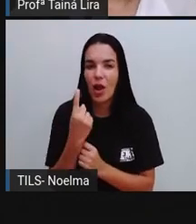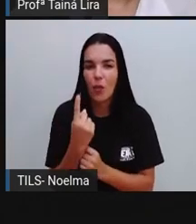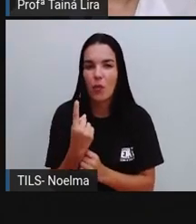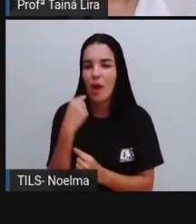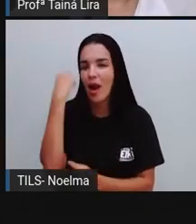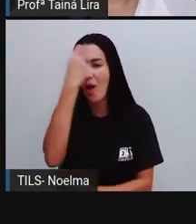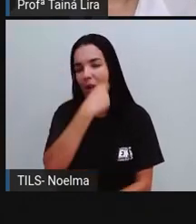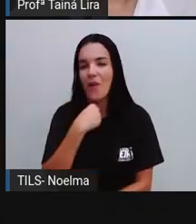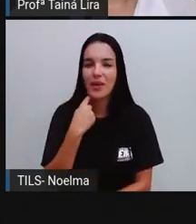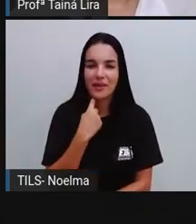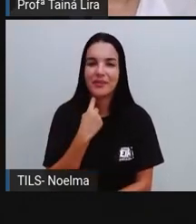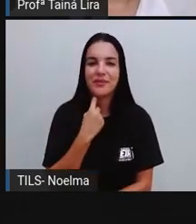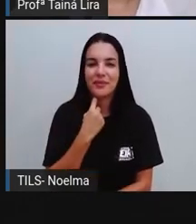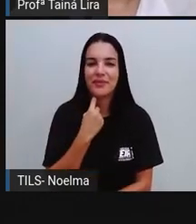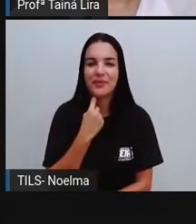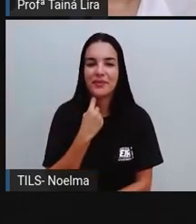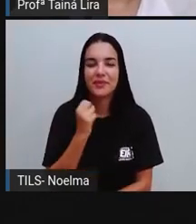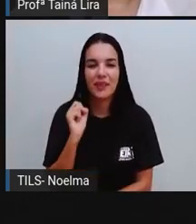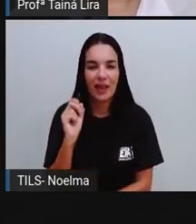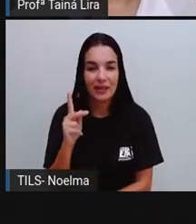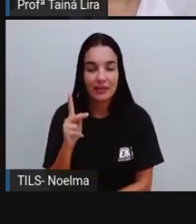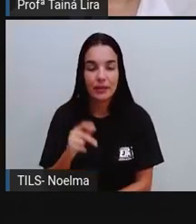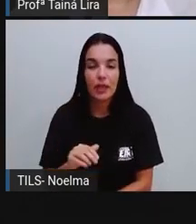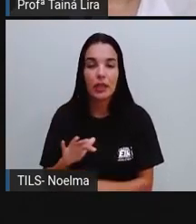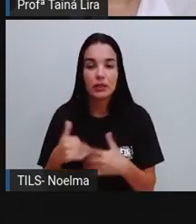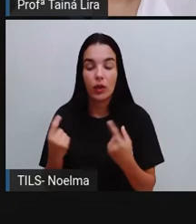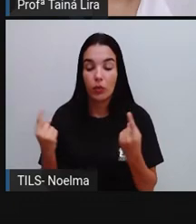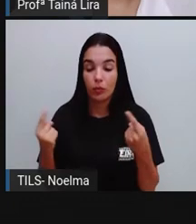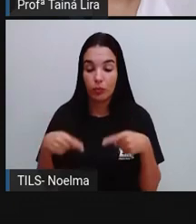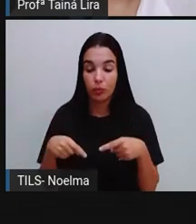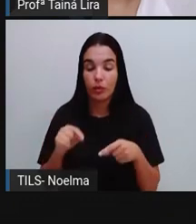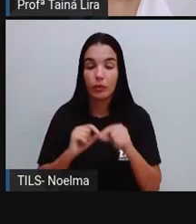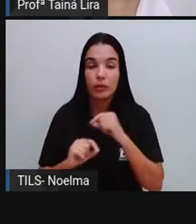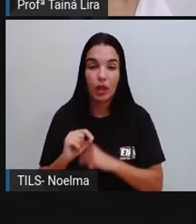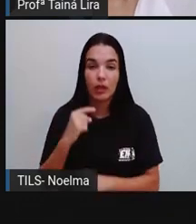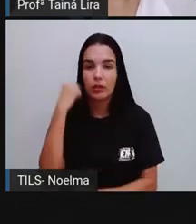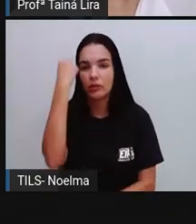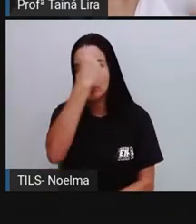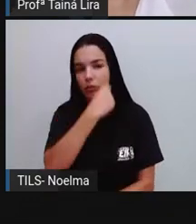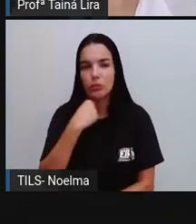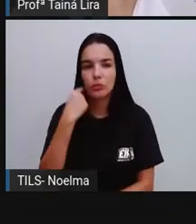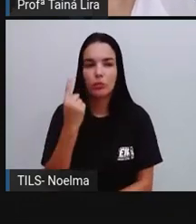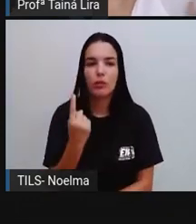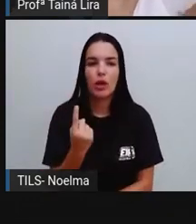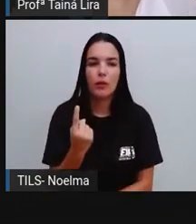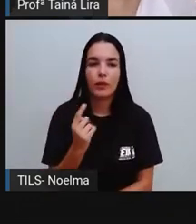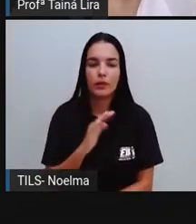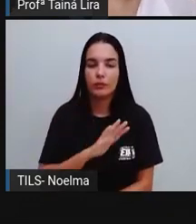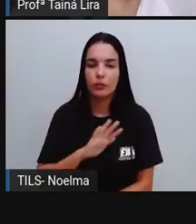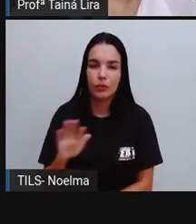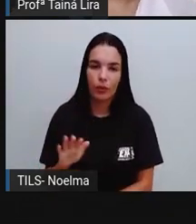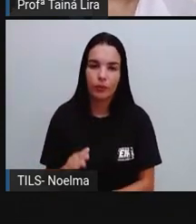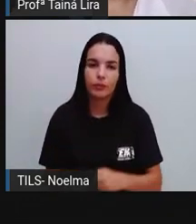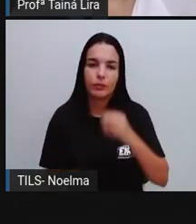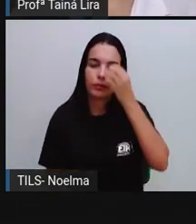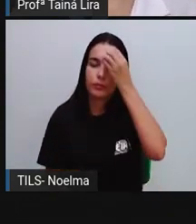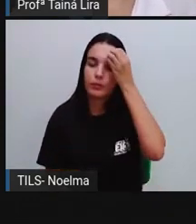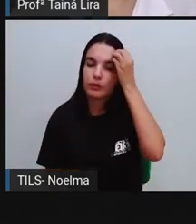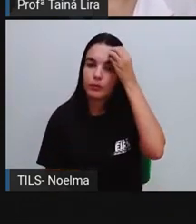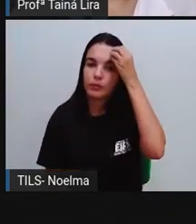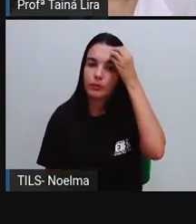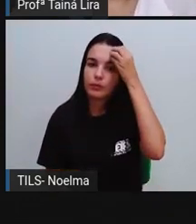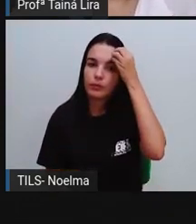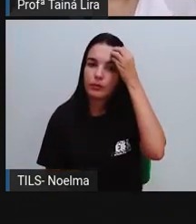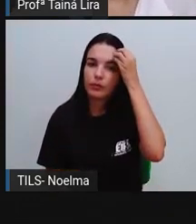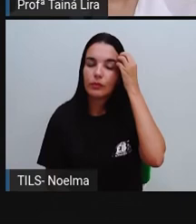uma hora, tá? Então, a batalha vai durar aí uma hora, ou 60 minutos, tá